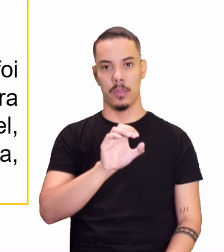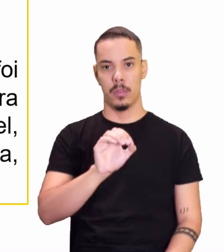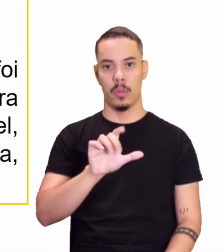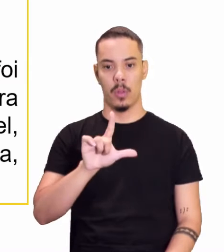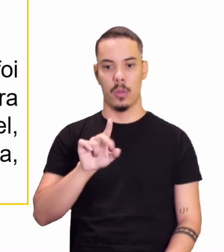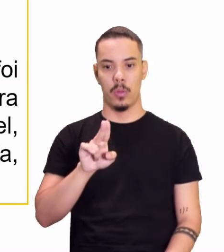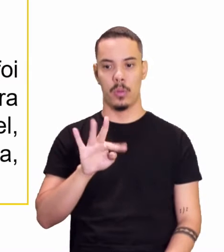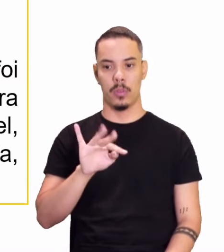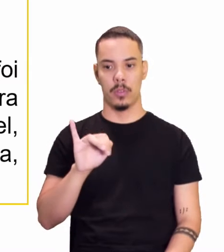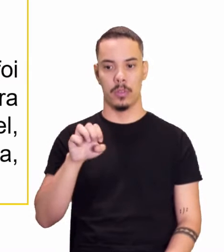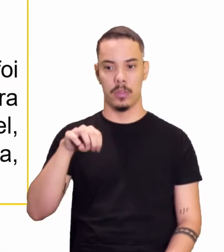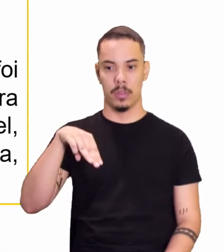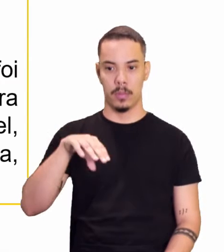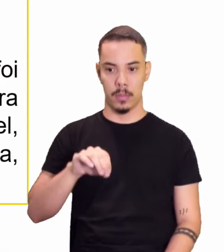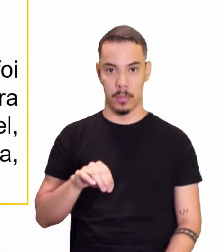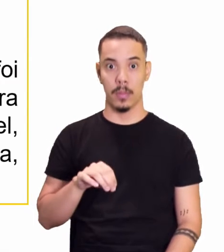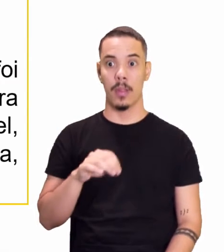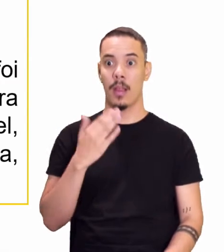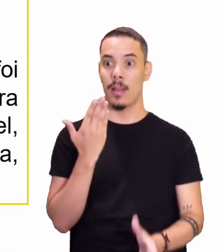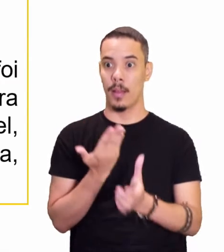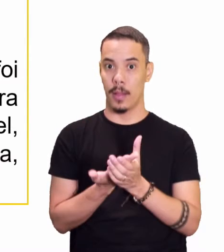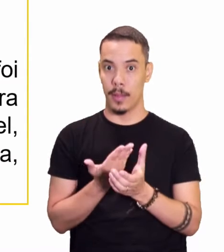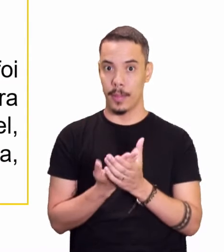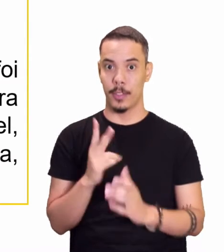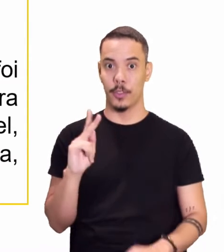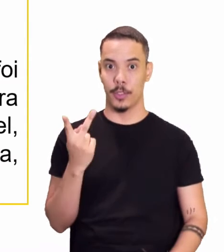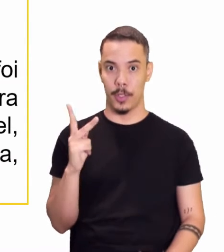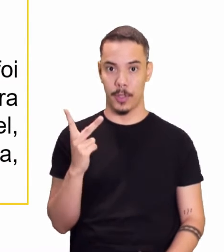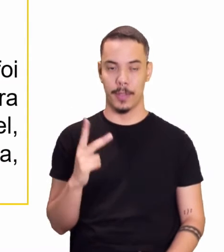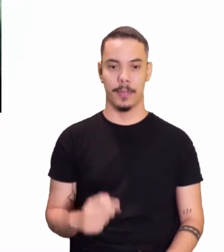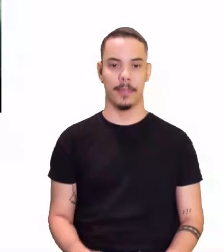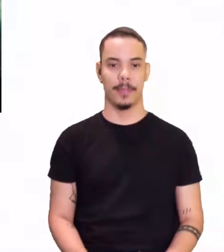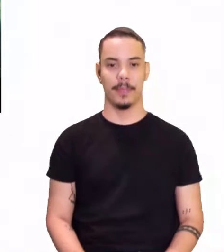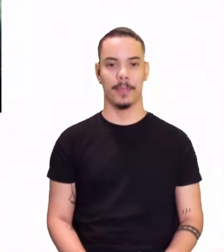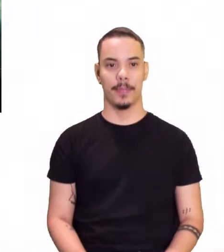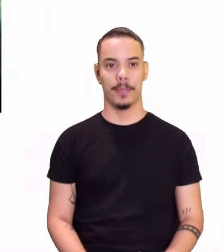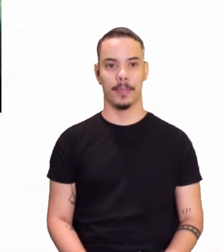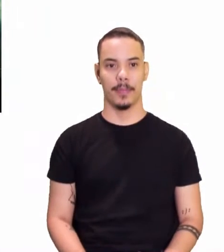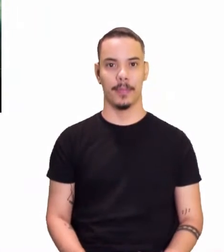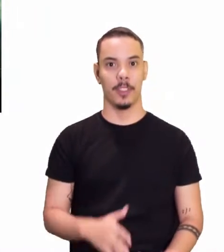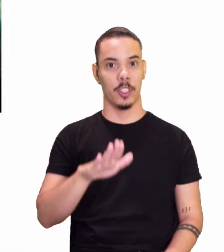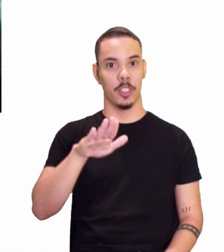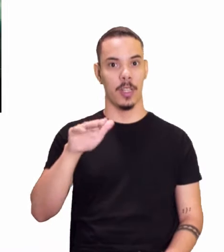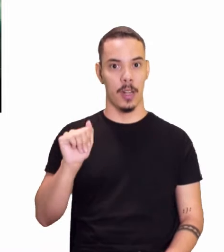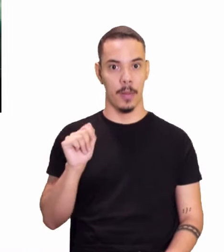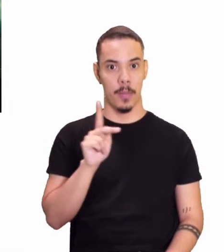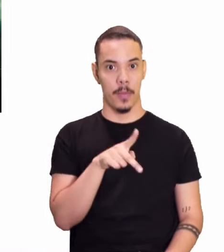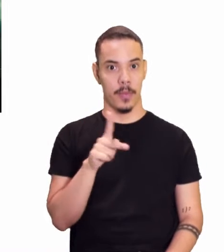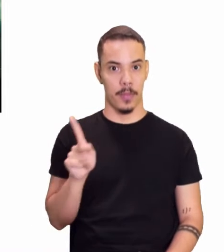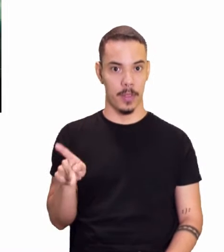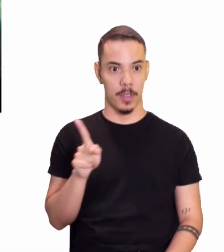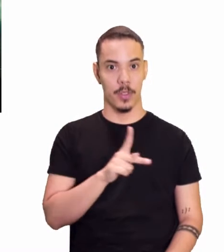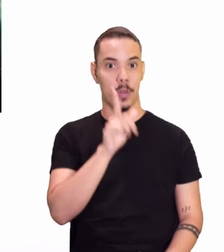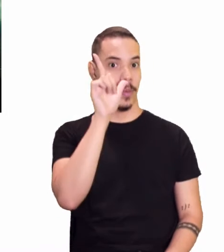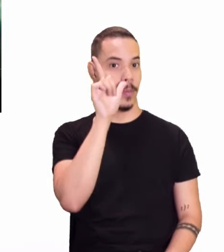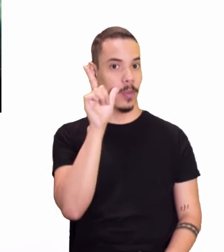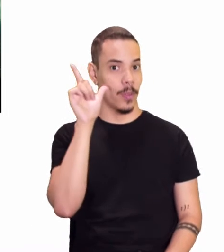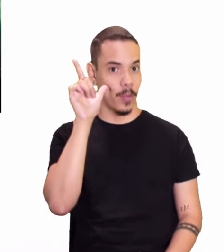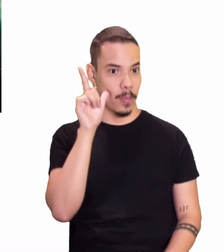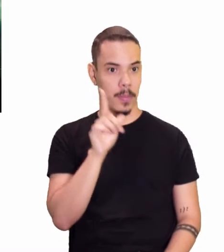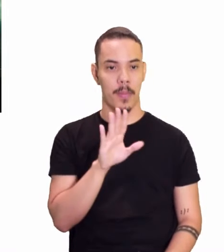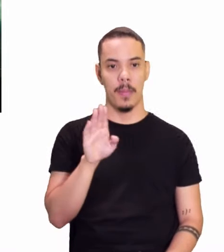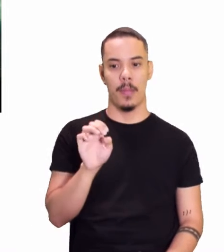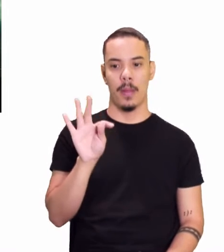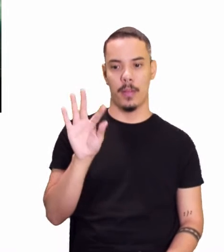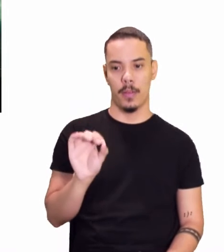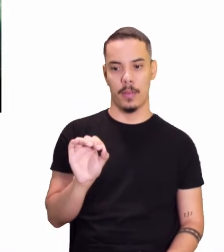absolutismo. Aí você vai lá na aula de história, belezinha? Chama o Beto e Lorismar! Exatamente.